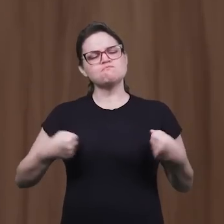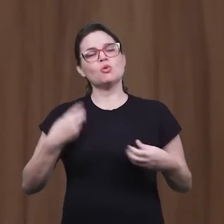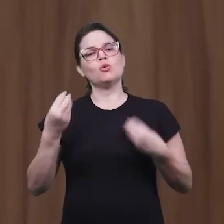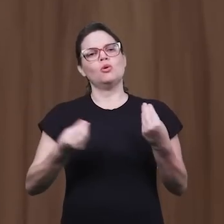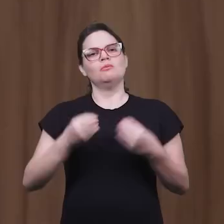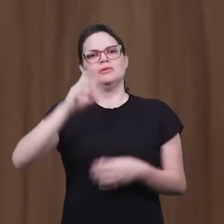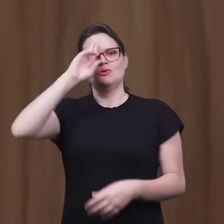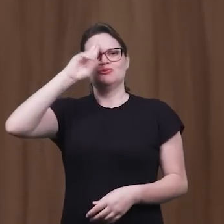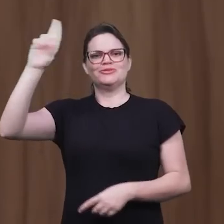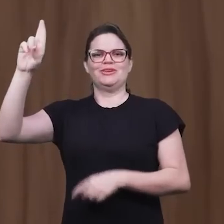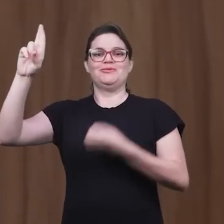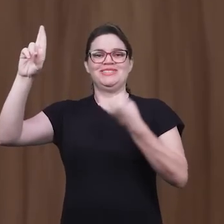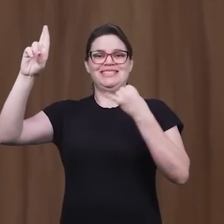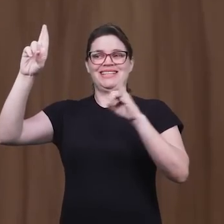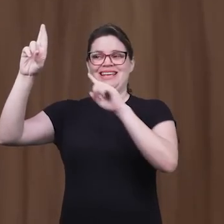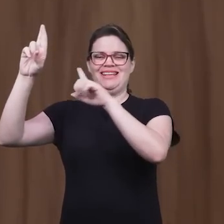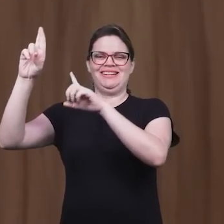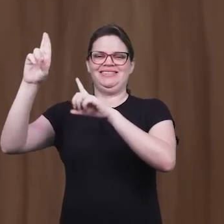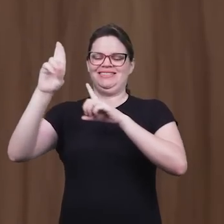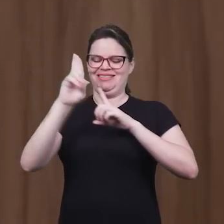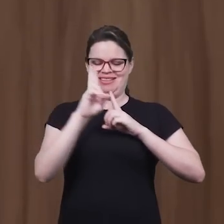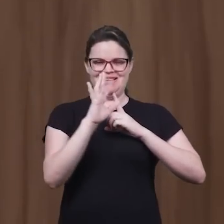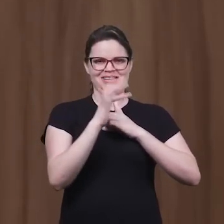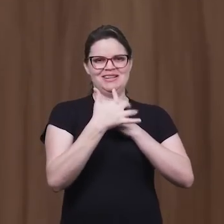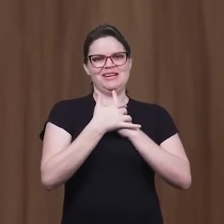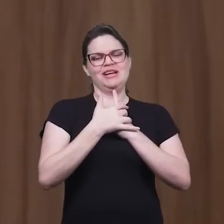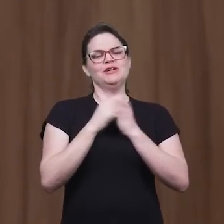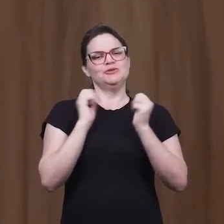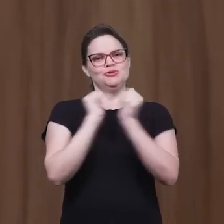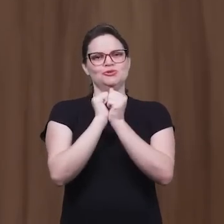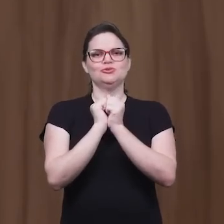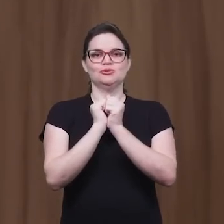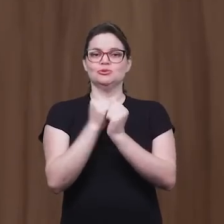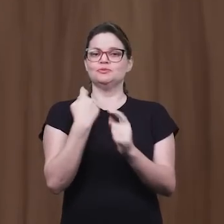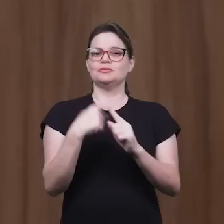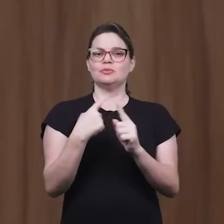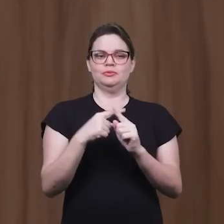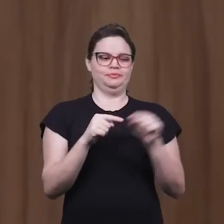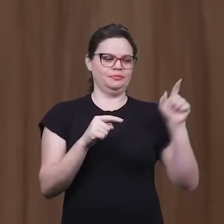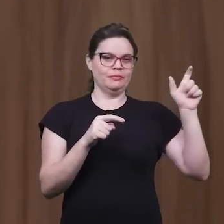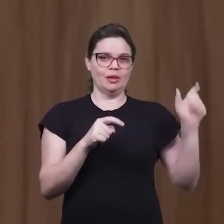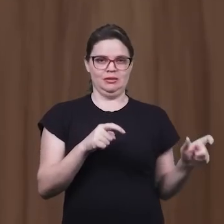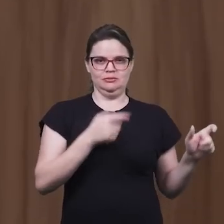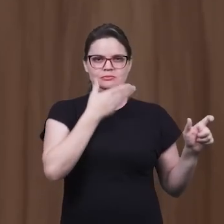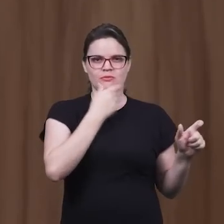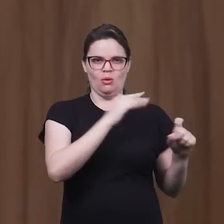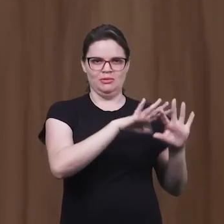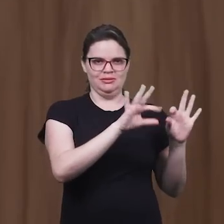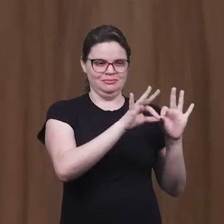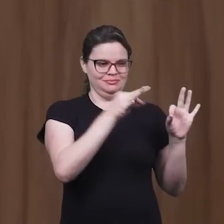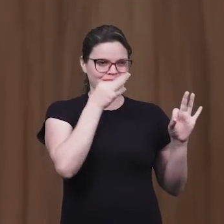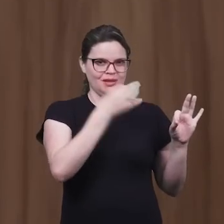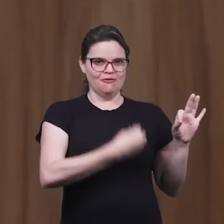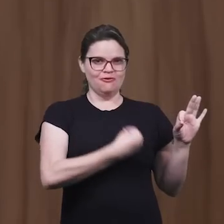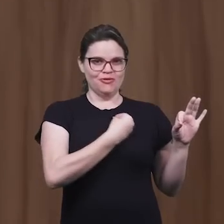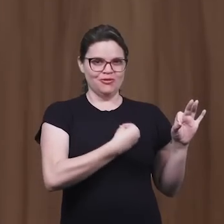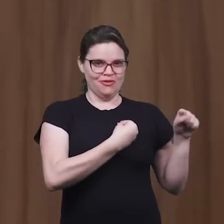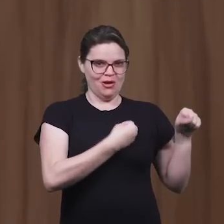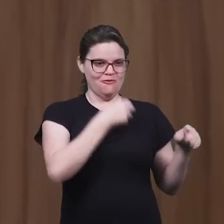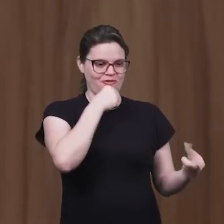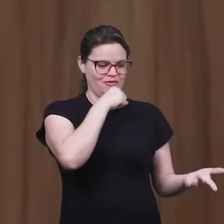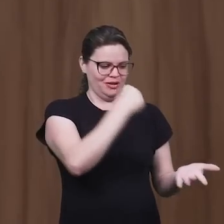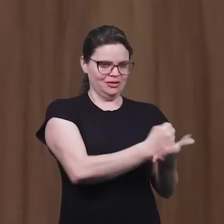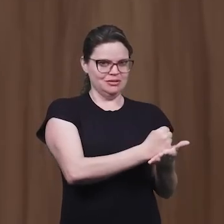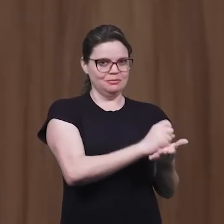Senhor, que eu te dê a herança dos meus pais. O que Nabote passou é o que os irmãos das